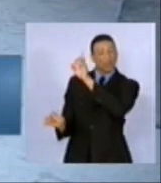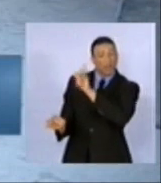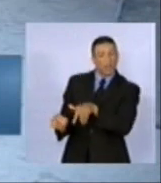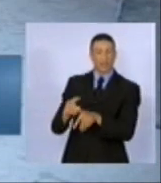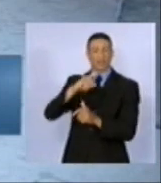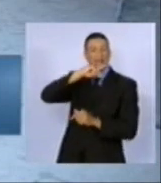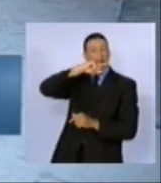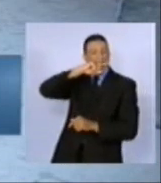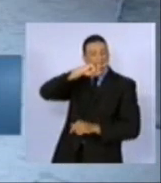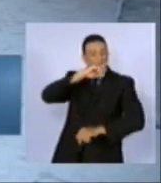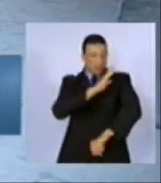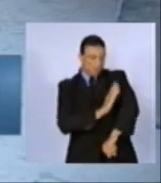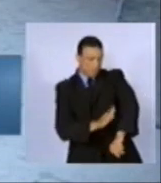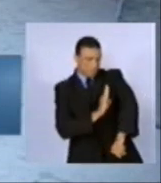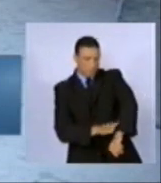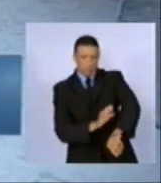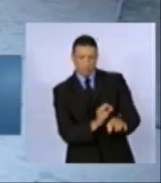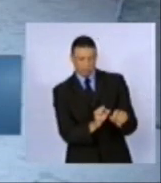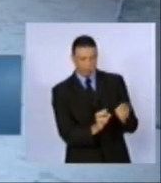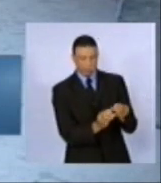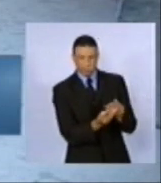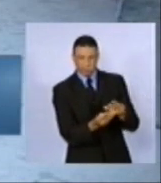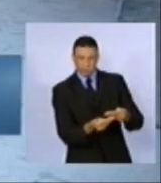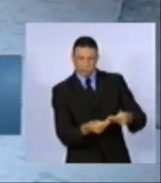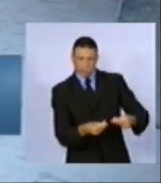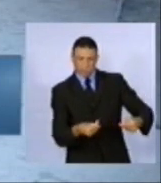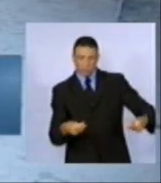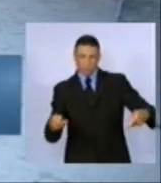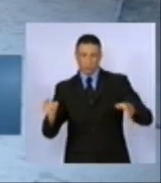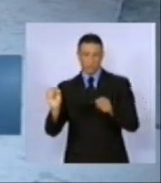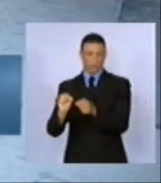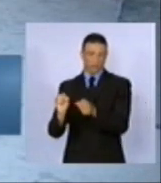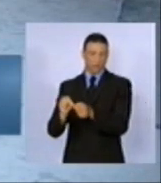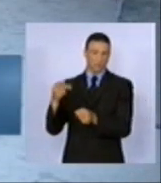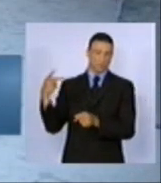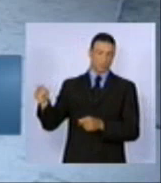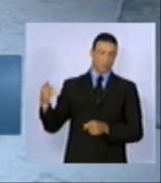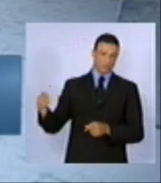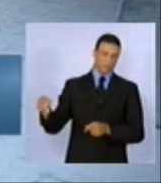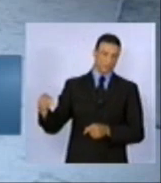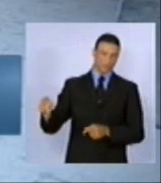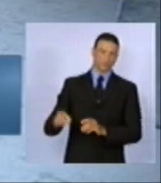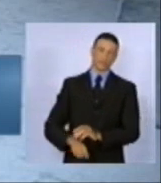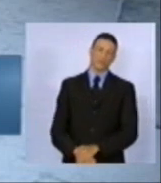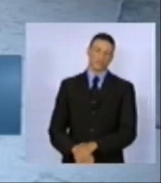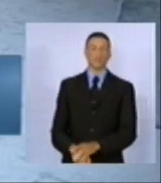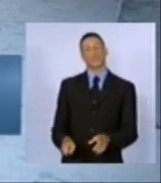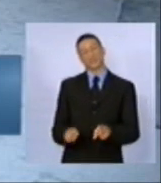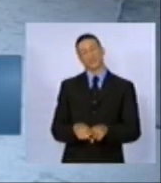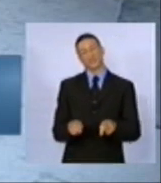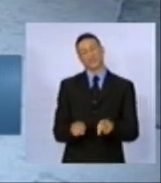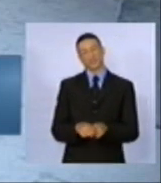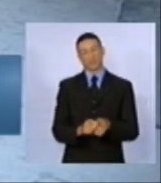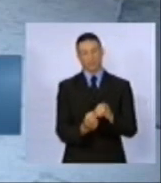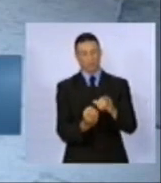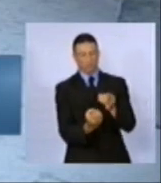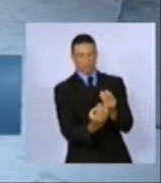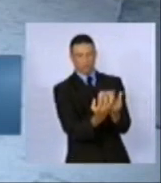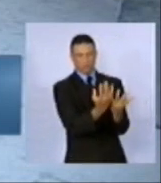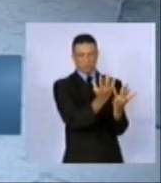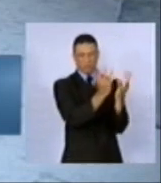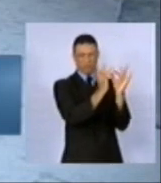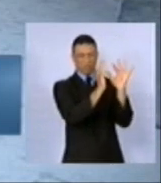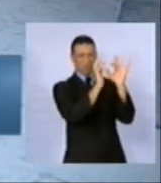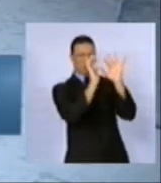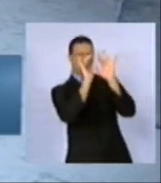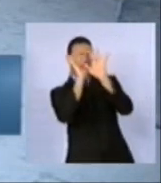energia de usina é de bagaço além do dióxido de carbono emitido